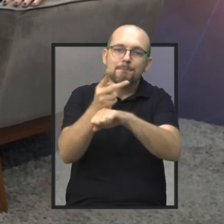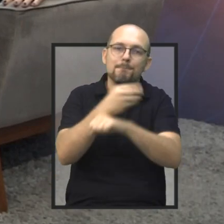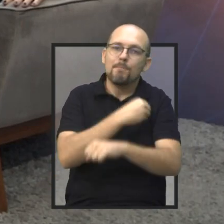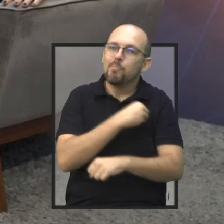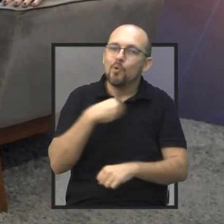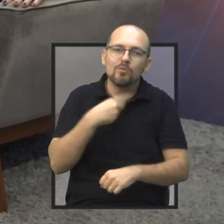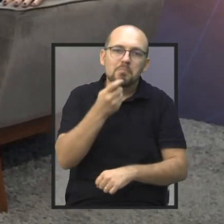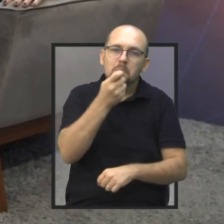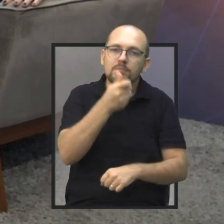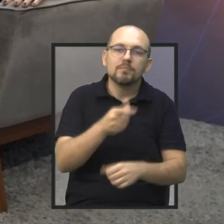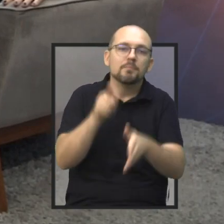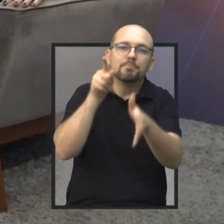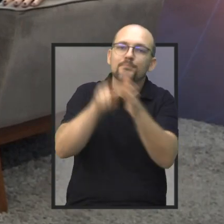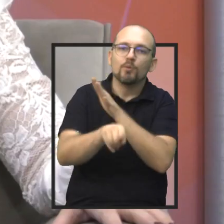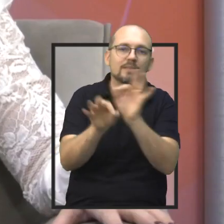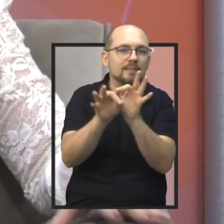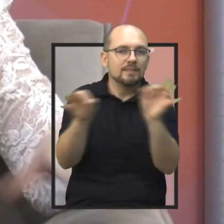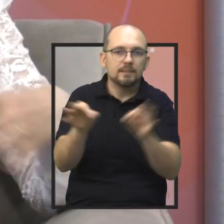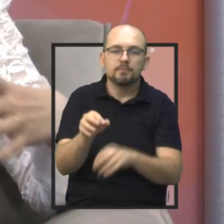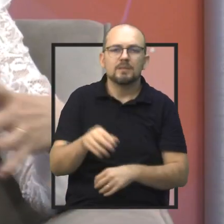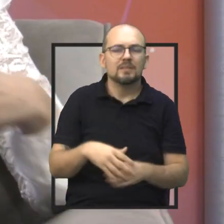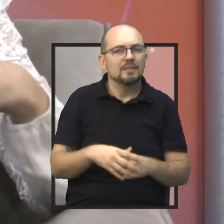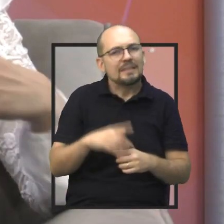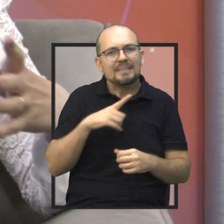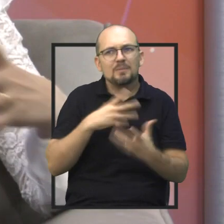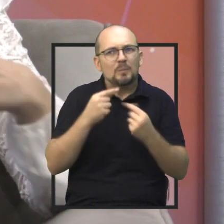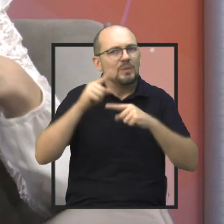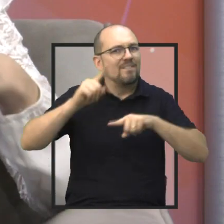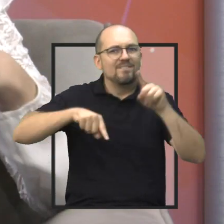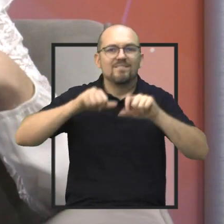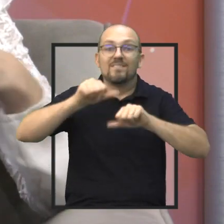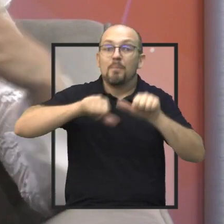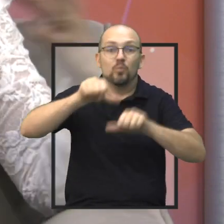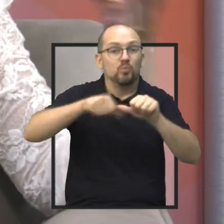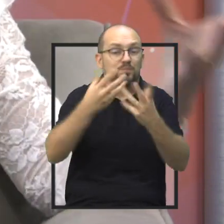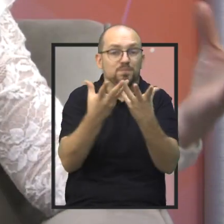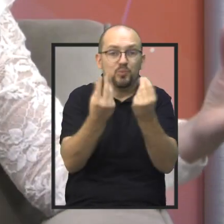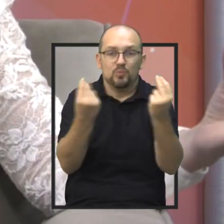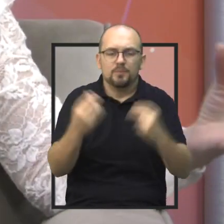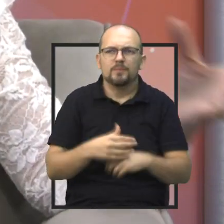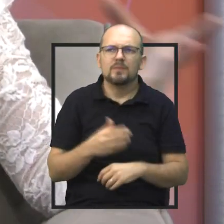posto de saúde. São muitas, né, variantes. A gente teve